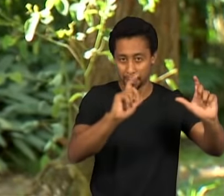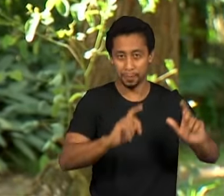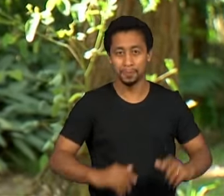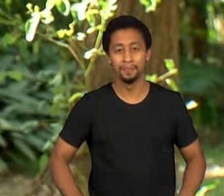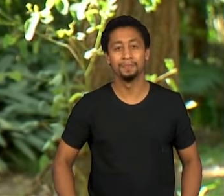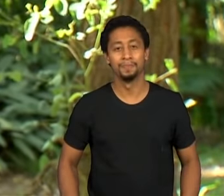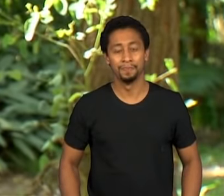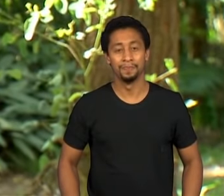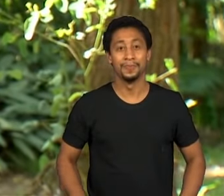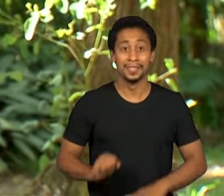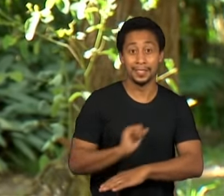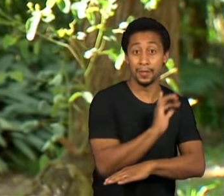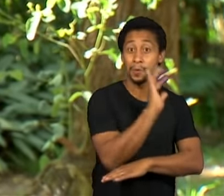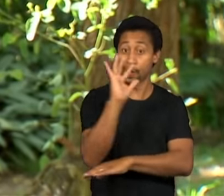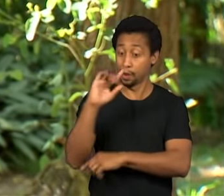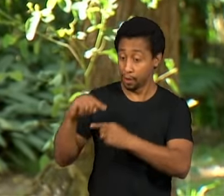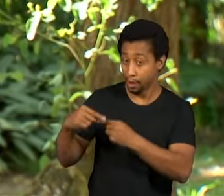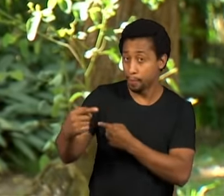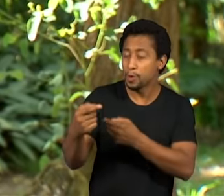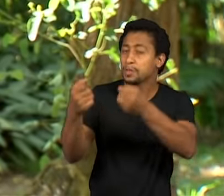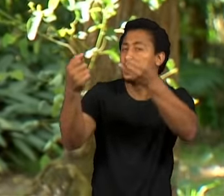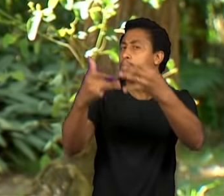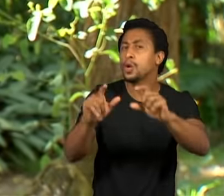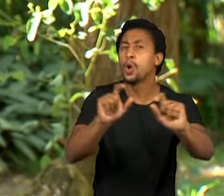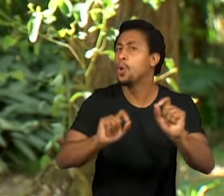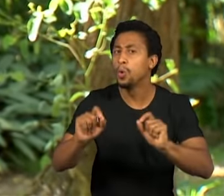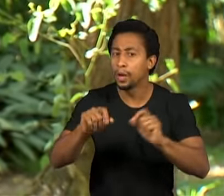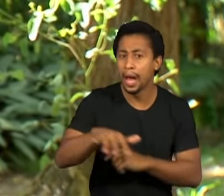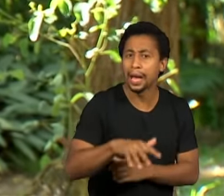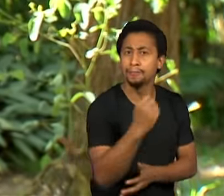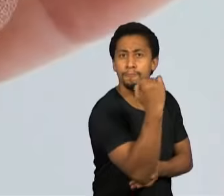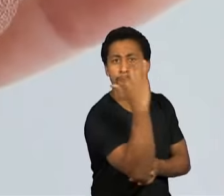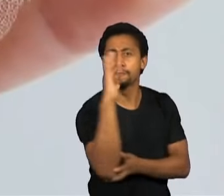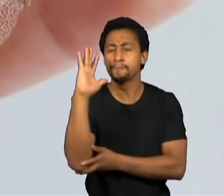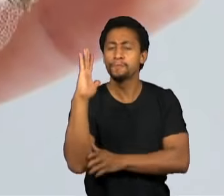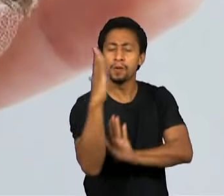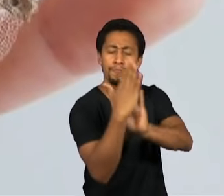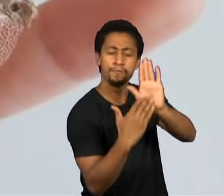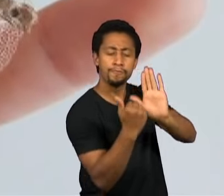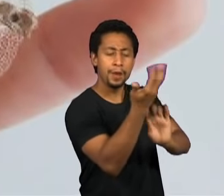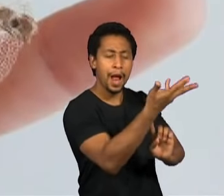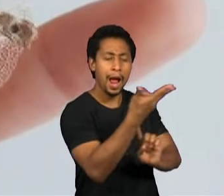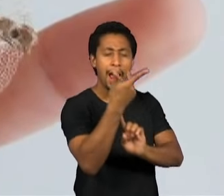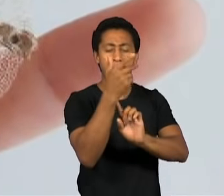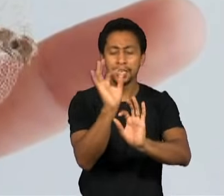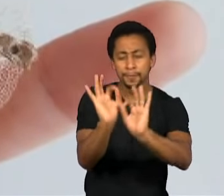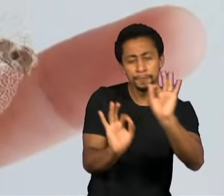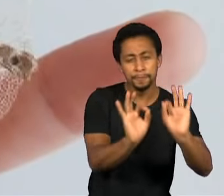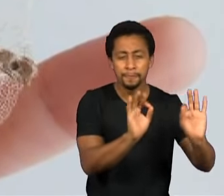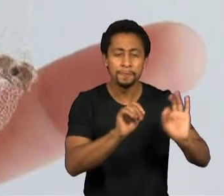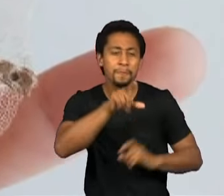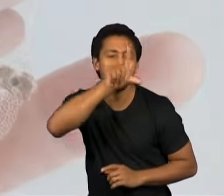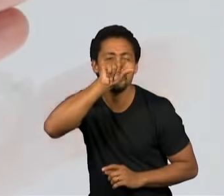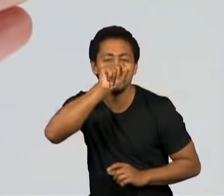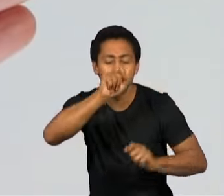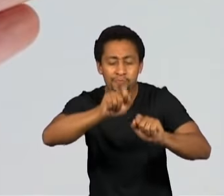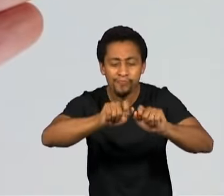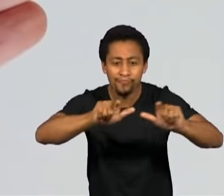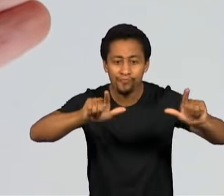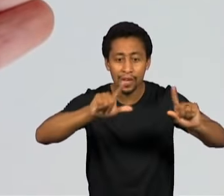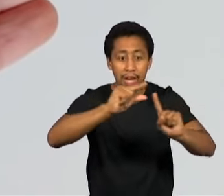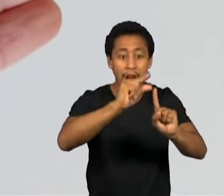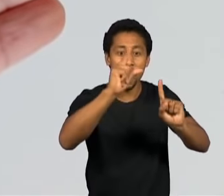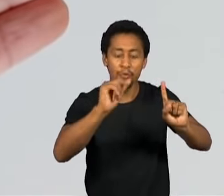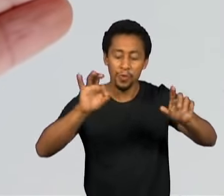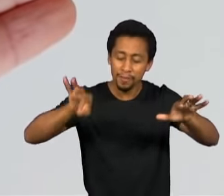E a seguir, uma releitura da natureza com arte. Laura Delavec